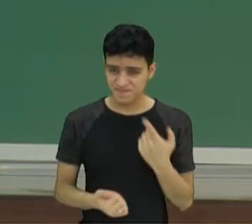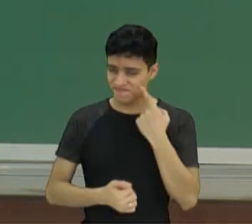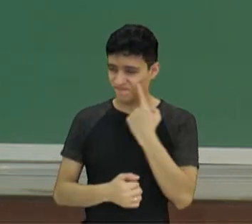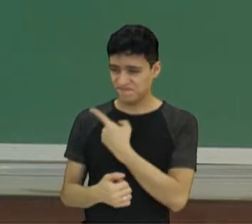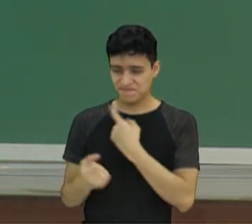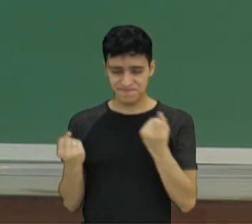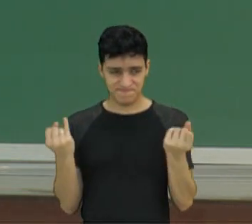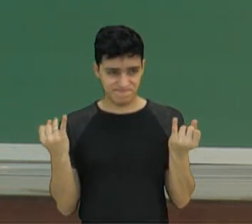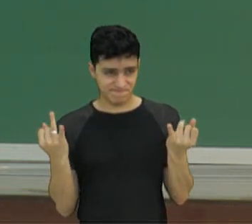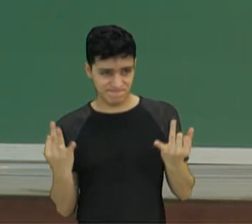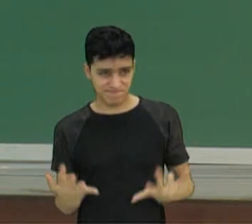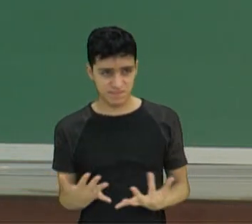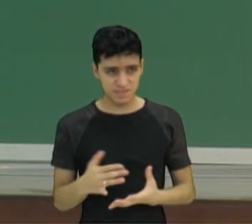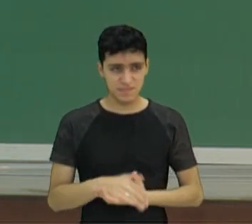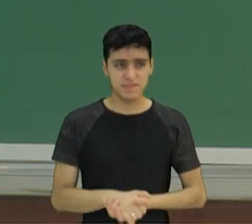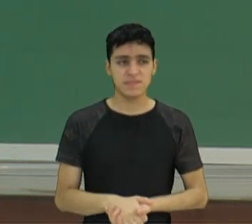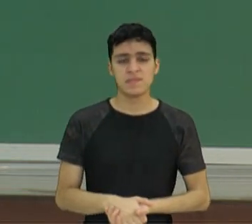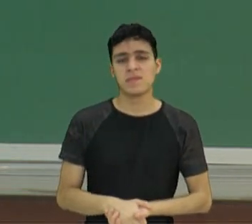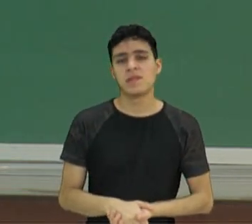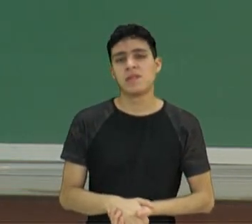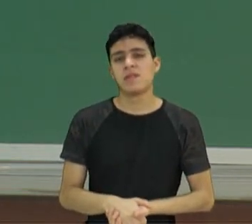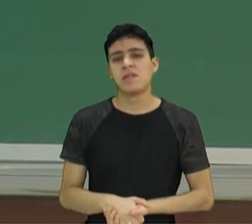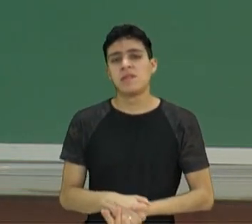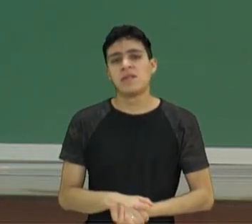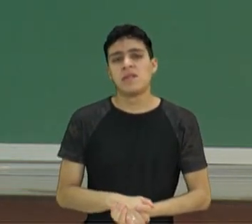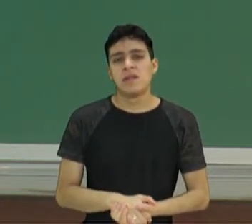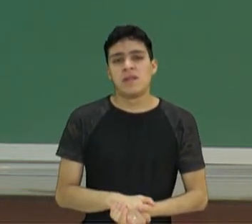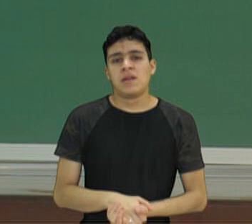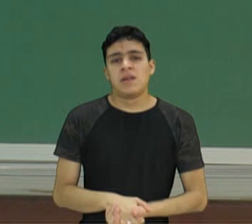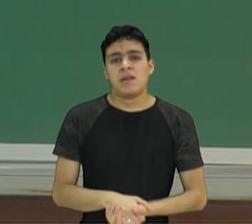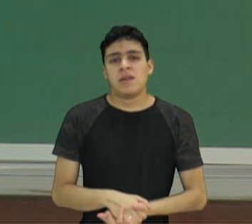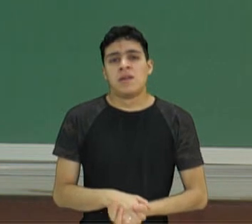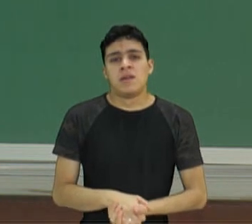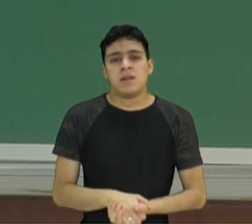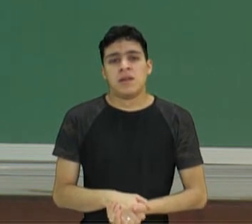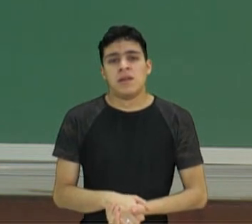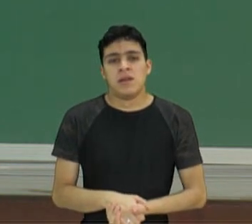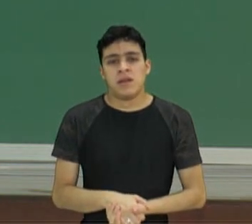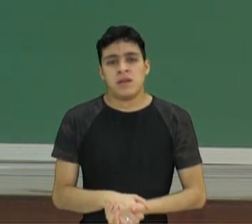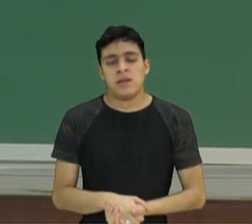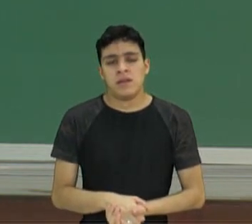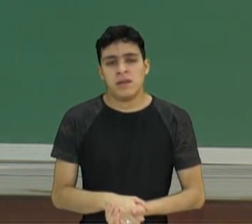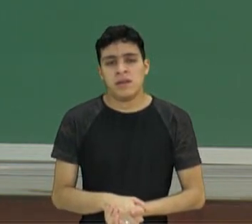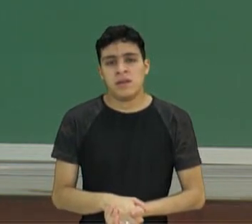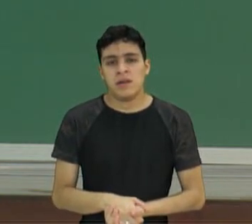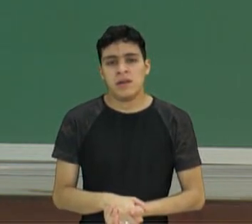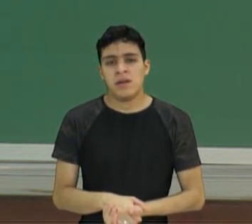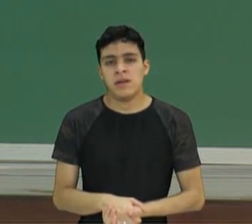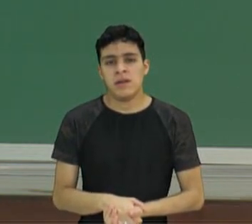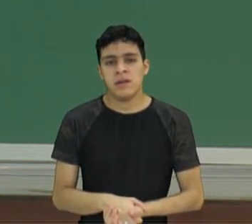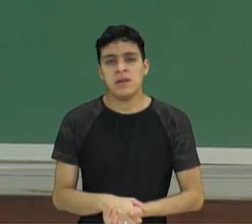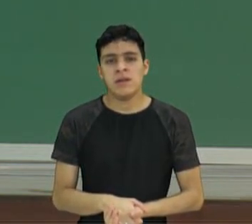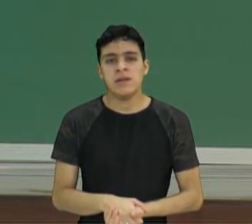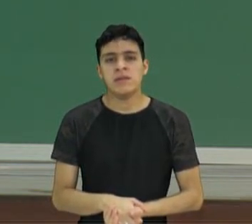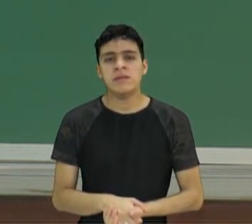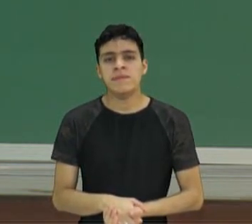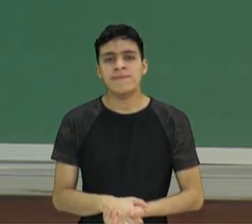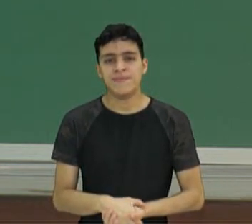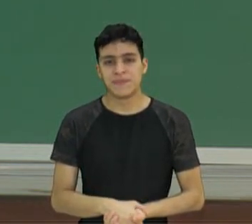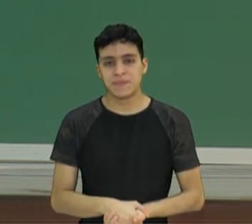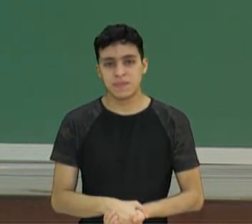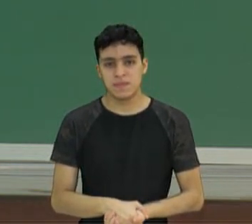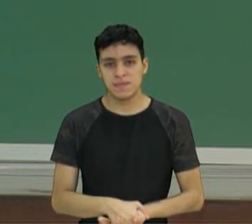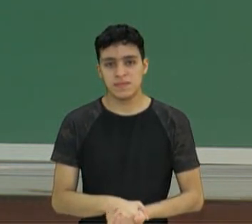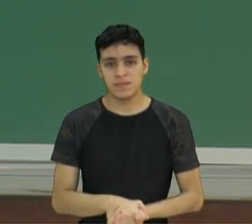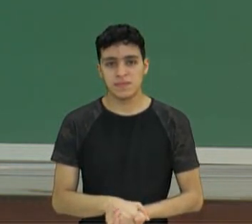olha. Contracted forms are very common in spoken language. Consider the conversation between Steve and Charlotte and write